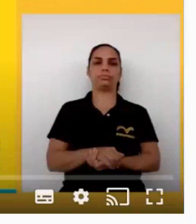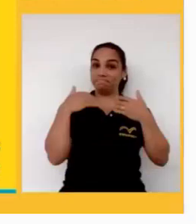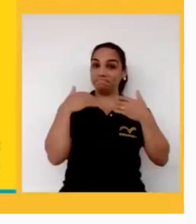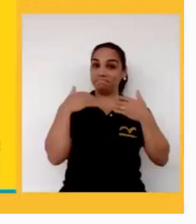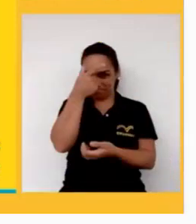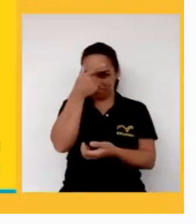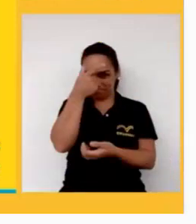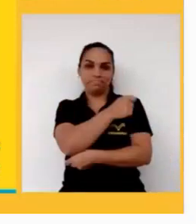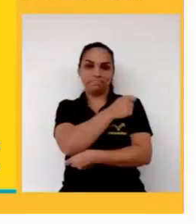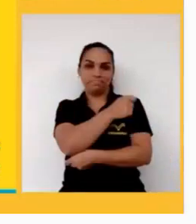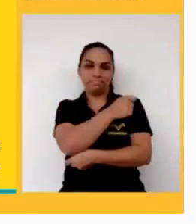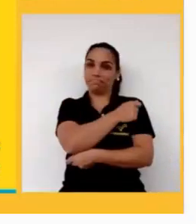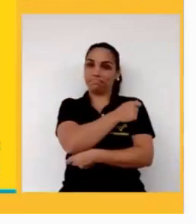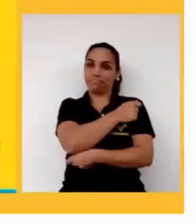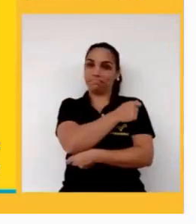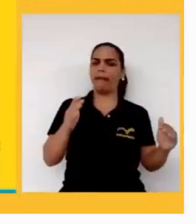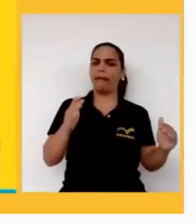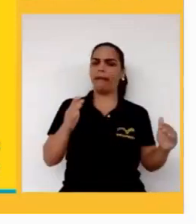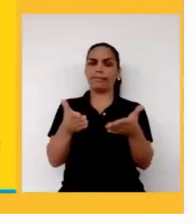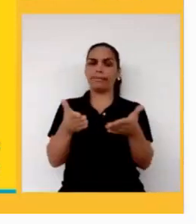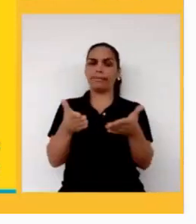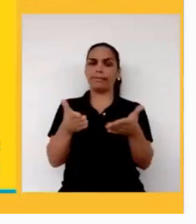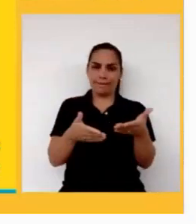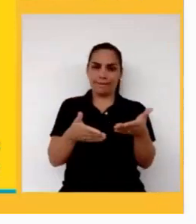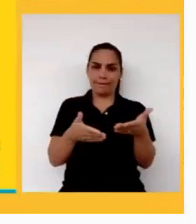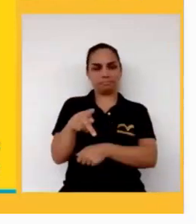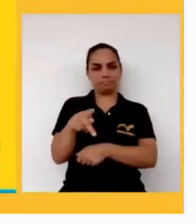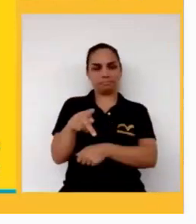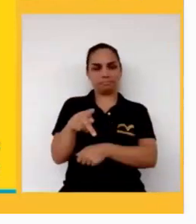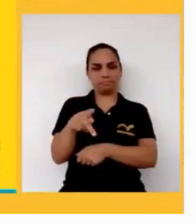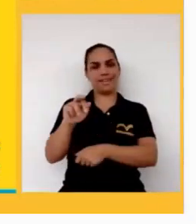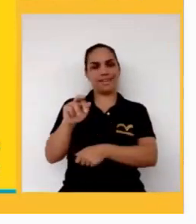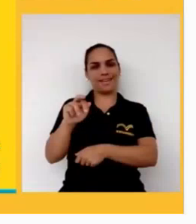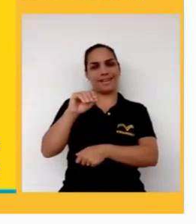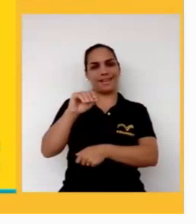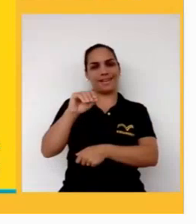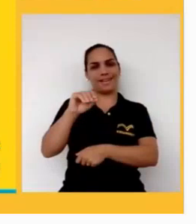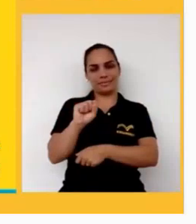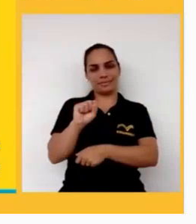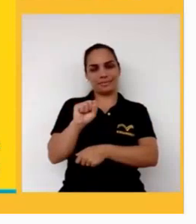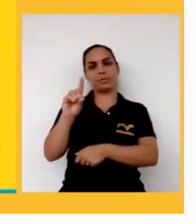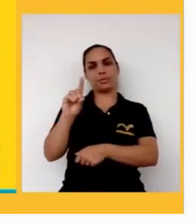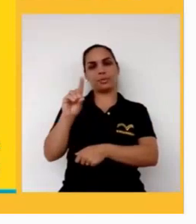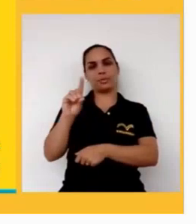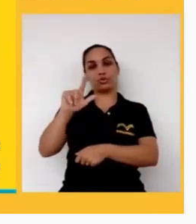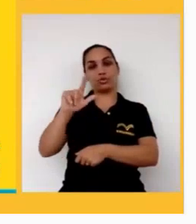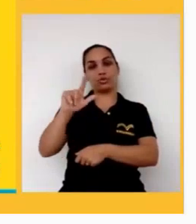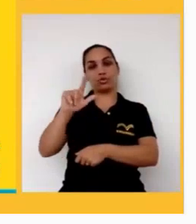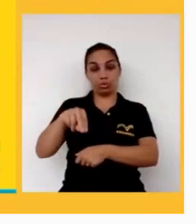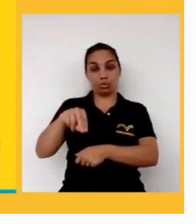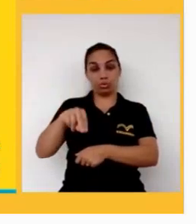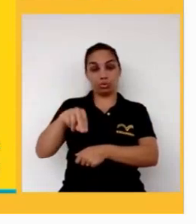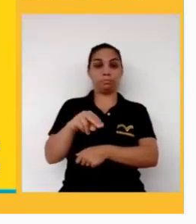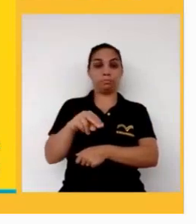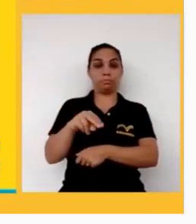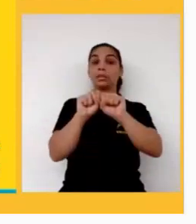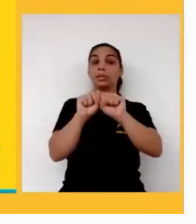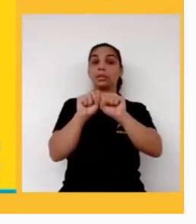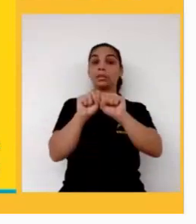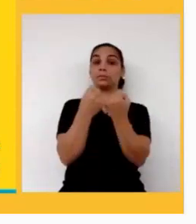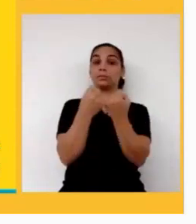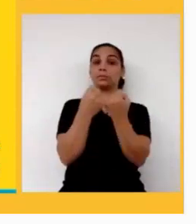Vimos até o momento com o professor Carlos Odilon os seminários 2, 3 e